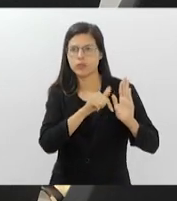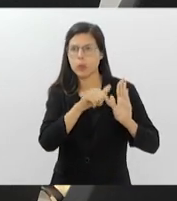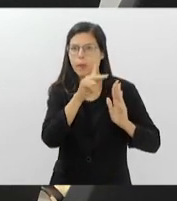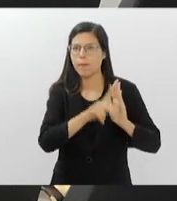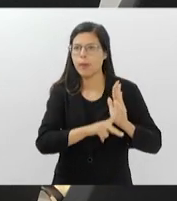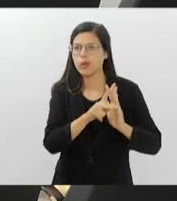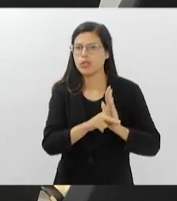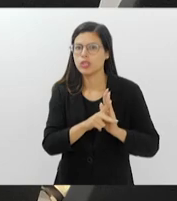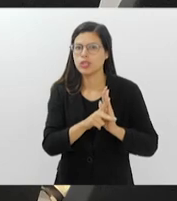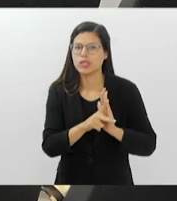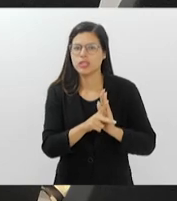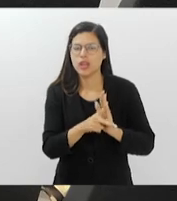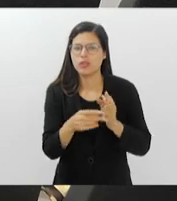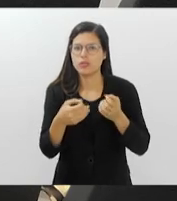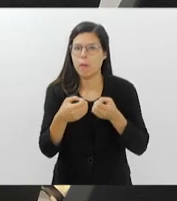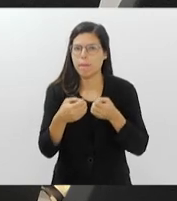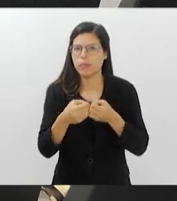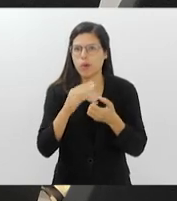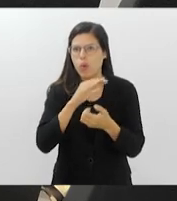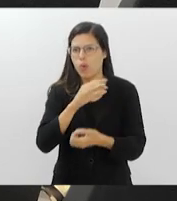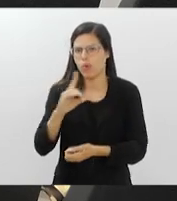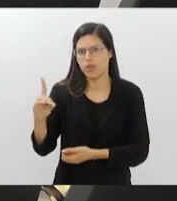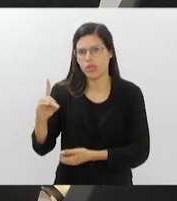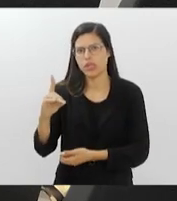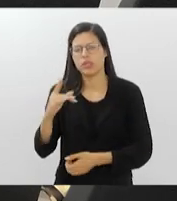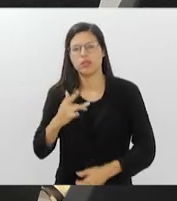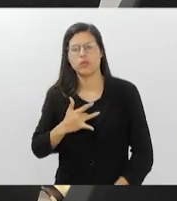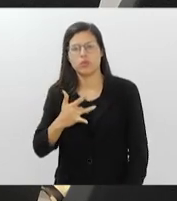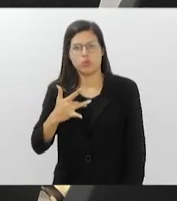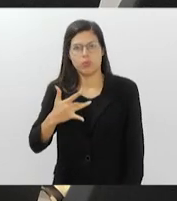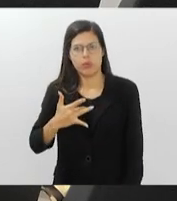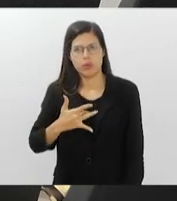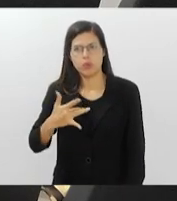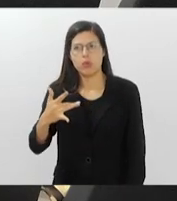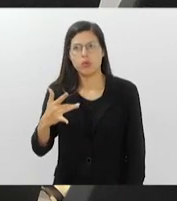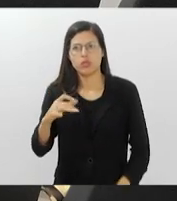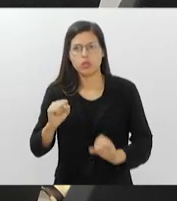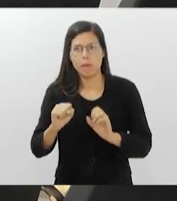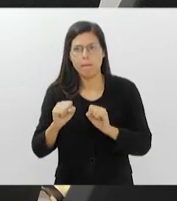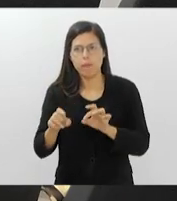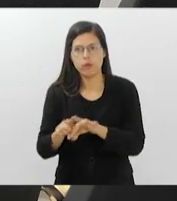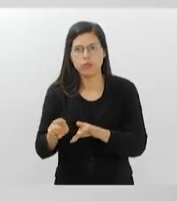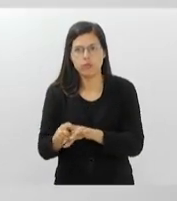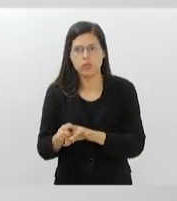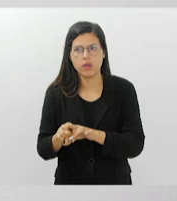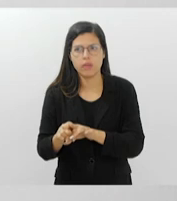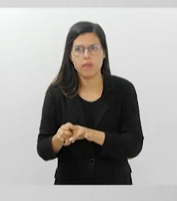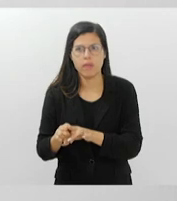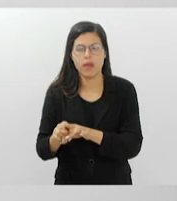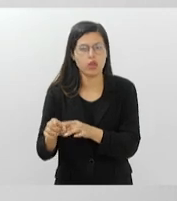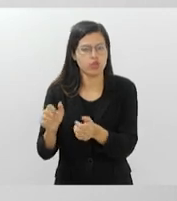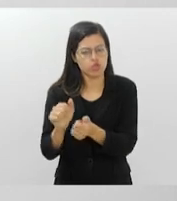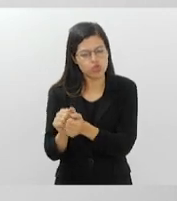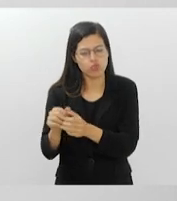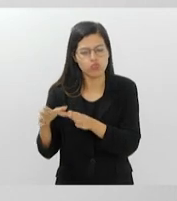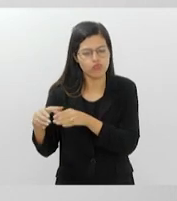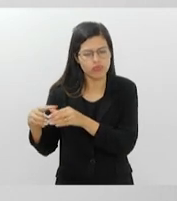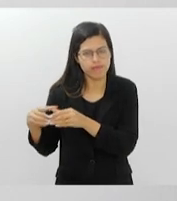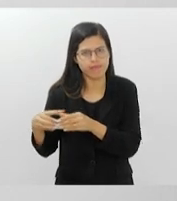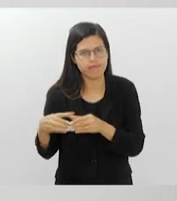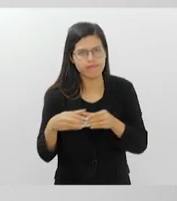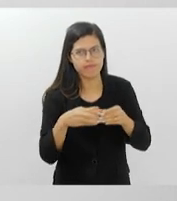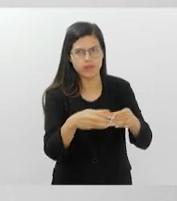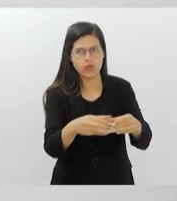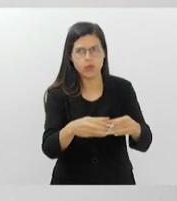maior aproximação com a coordenação de tuberculose a gente pode levar coordenação em outros lugares né que ela normalmente